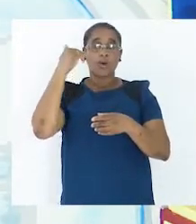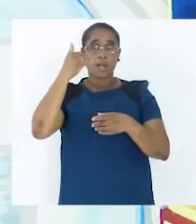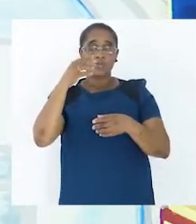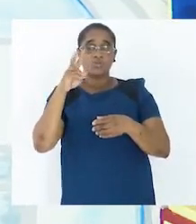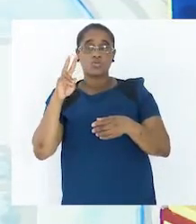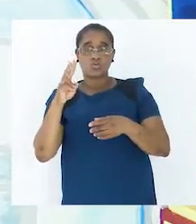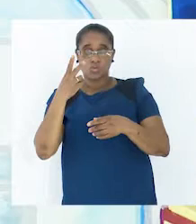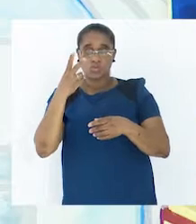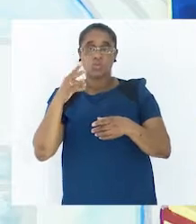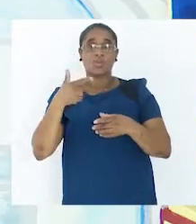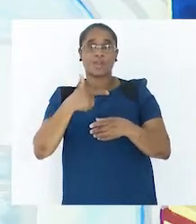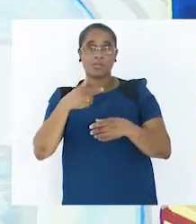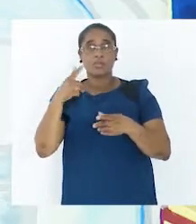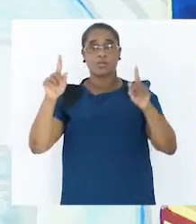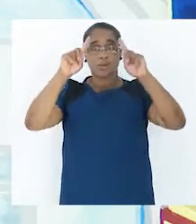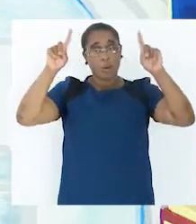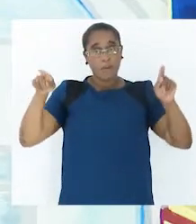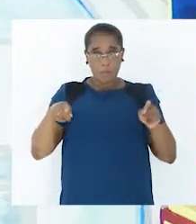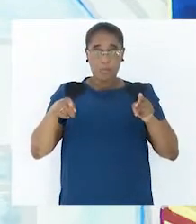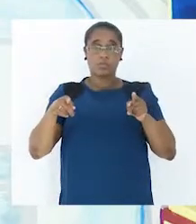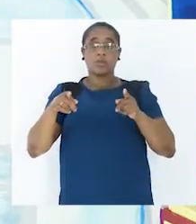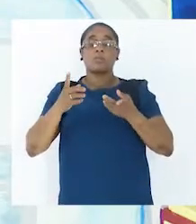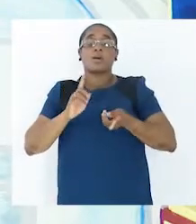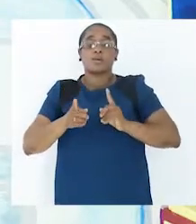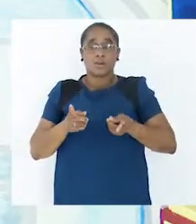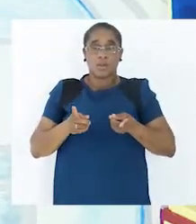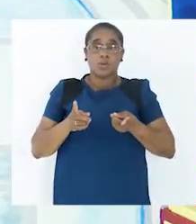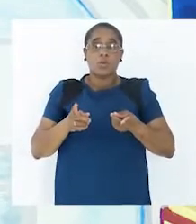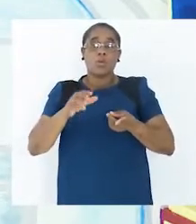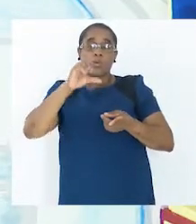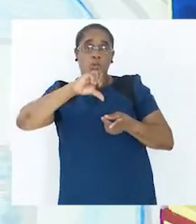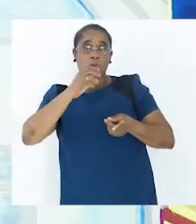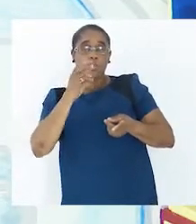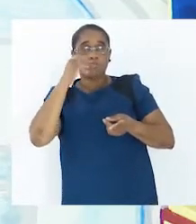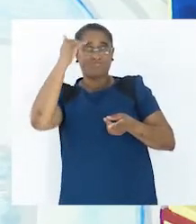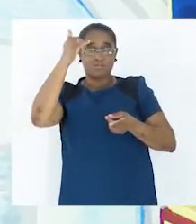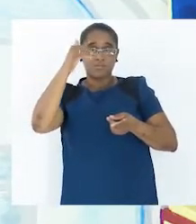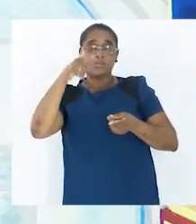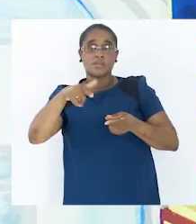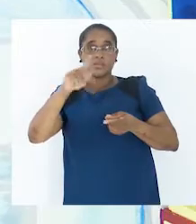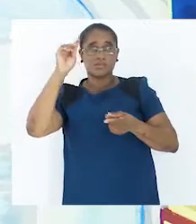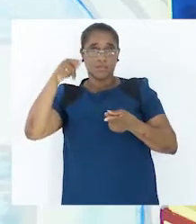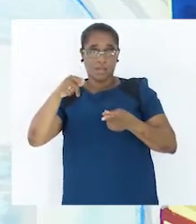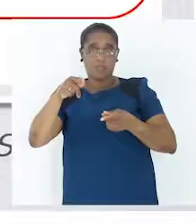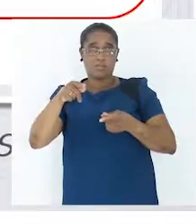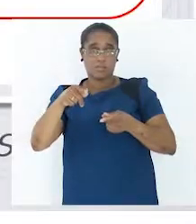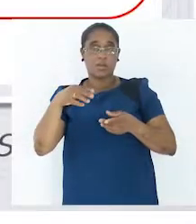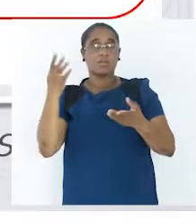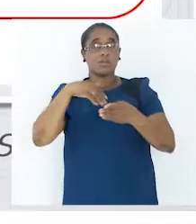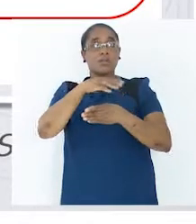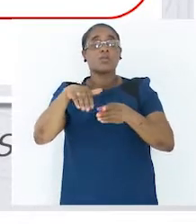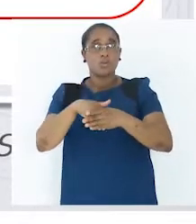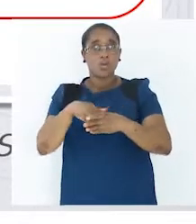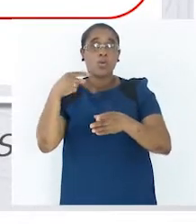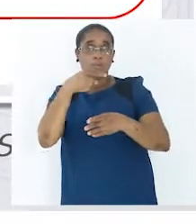temos que pôr mesmo o parênteses, portanto, para que o quadrado afete também o menos que está à frente do 2. Não se esqueçam